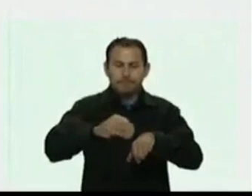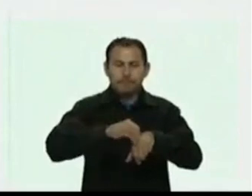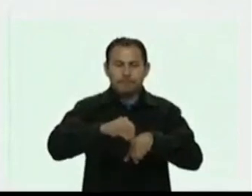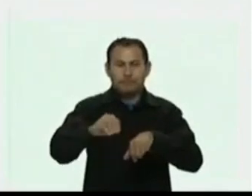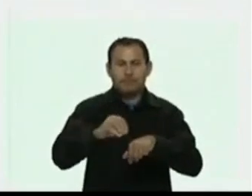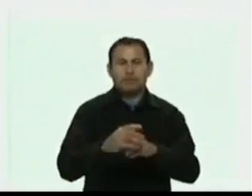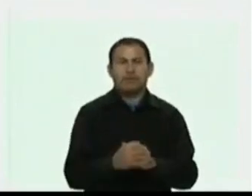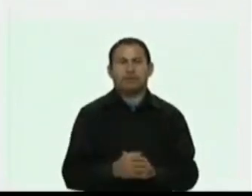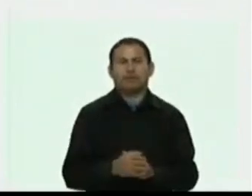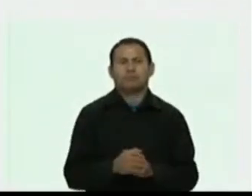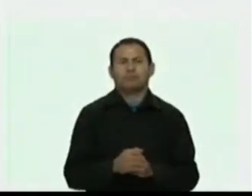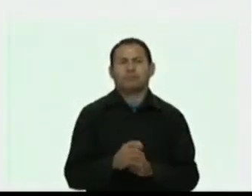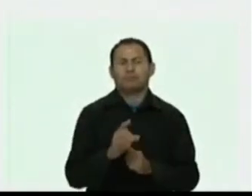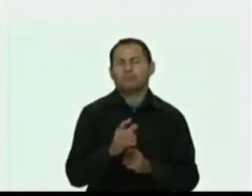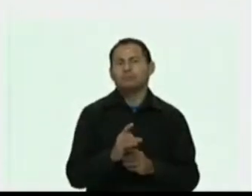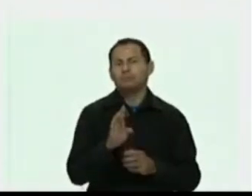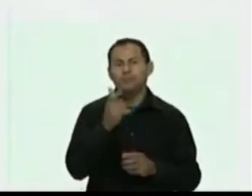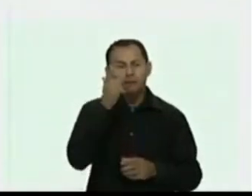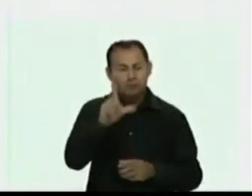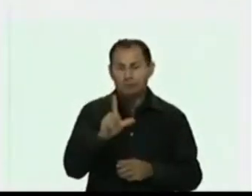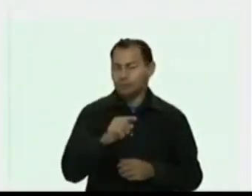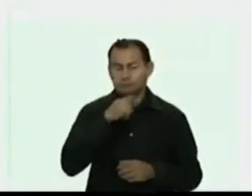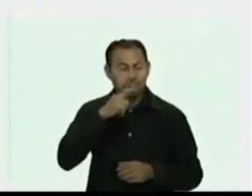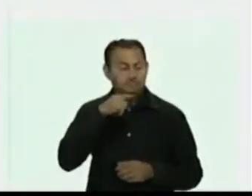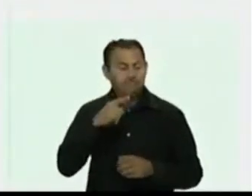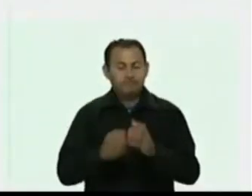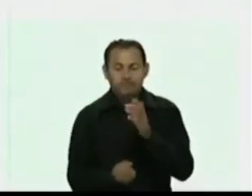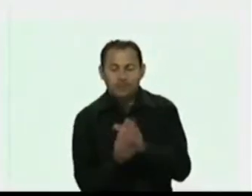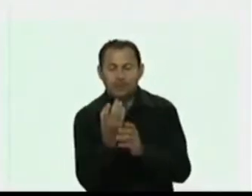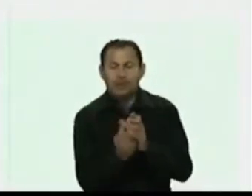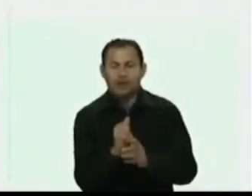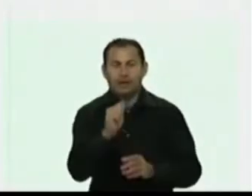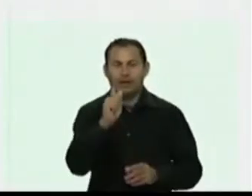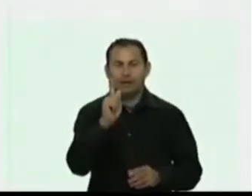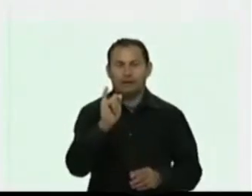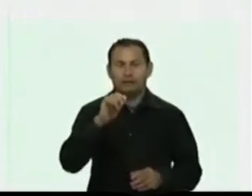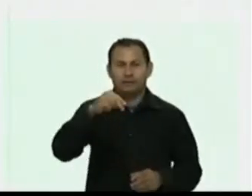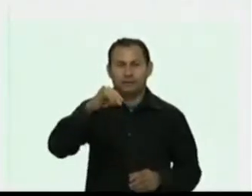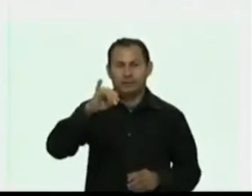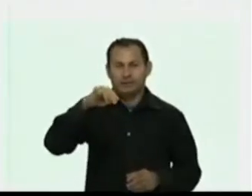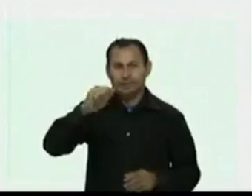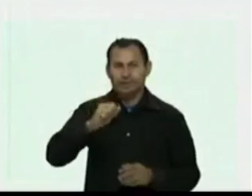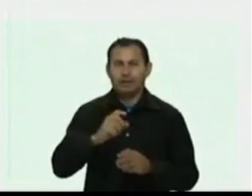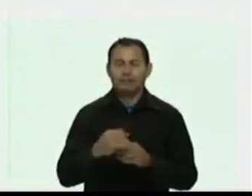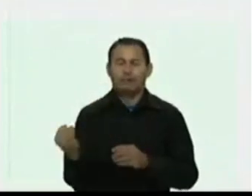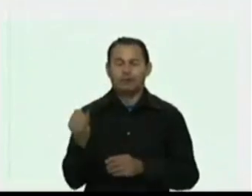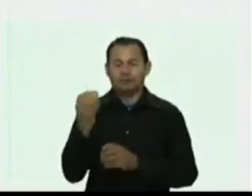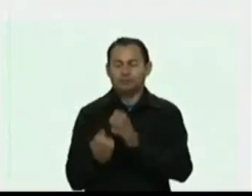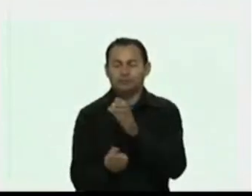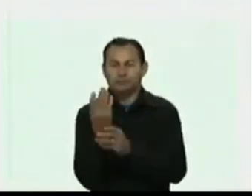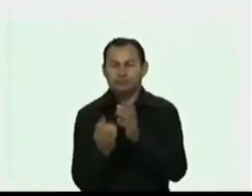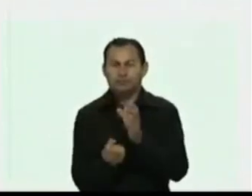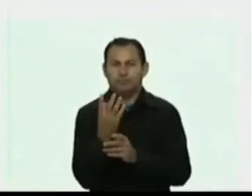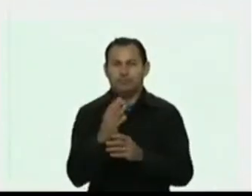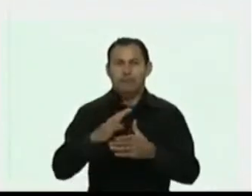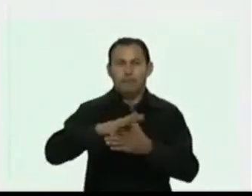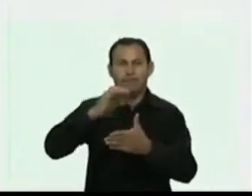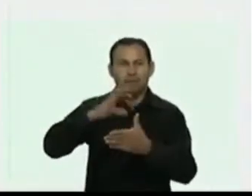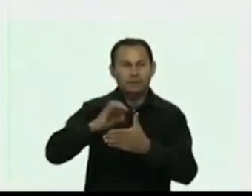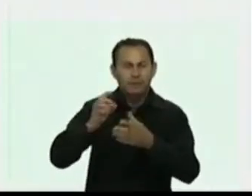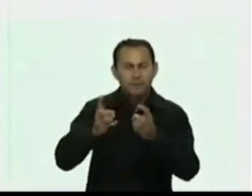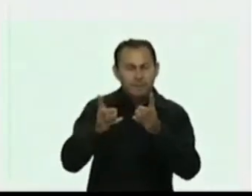um mutante que só não conseguia produzir a arginina, que é importante para a produção de proteínas, então